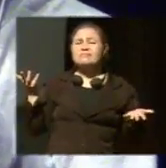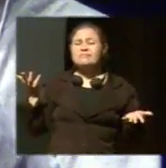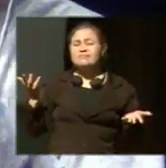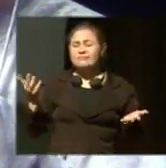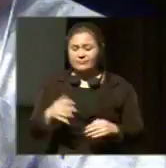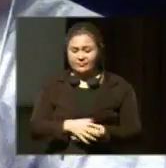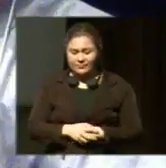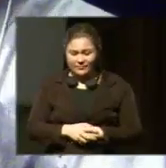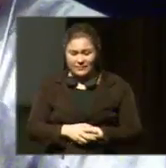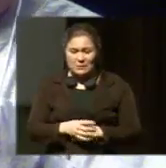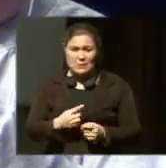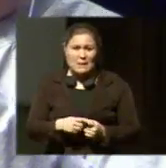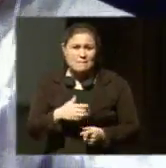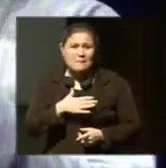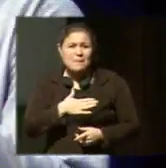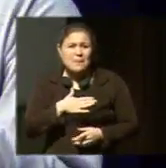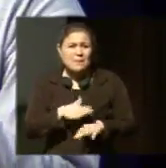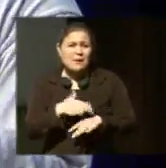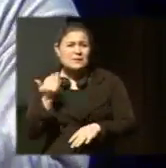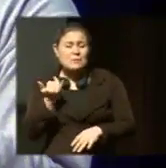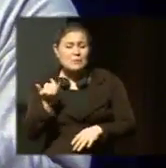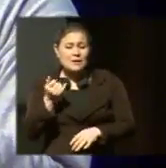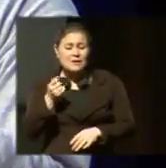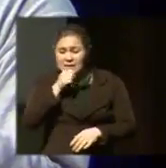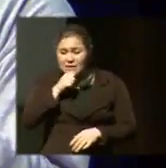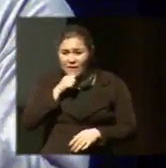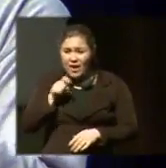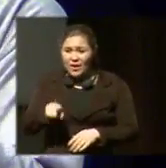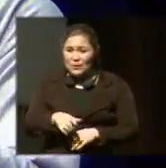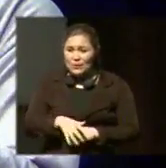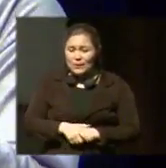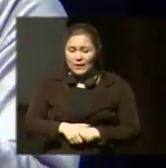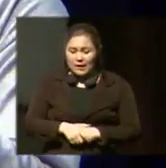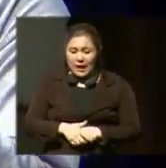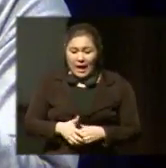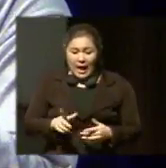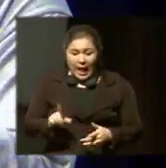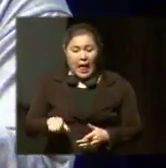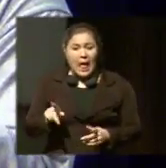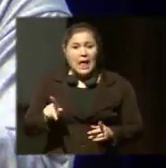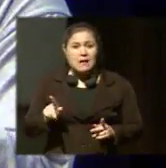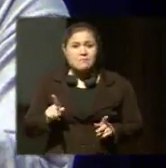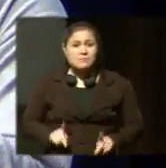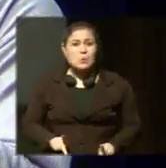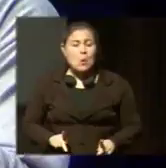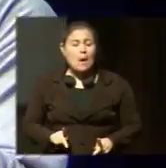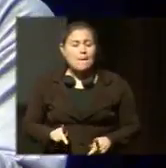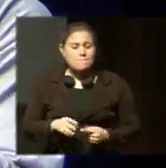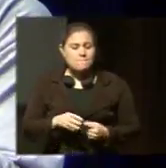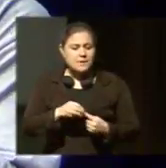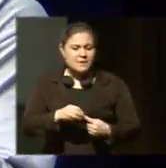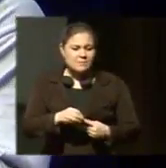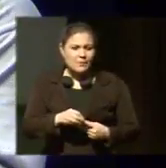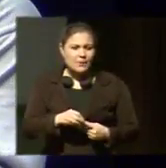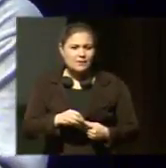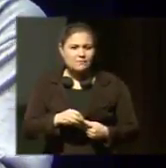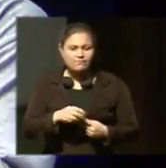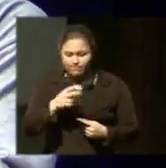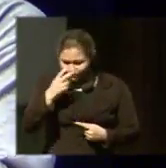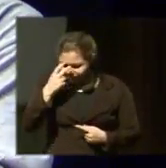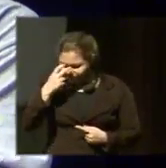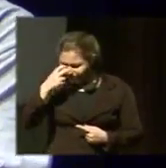Porque, para mim, o mais importante de ser velho é ser uma pessoa principalmente culta